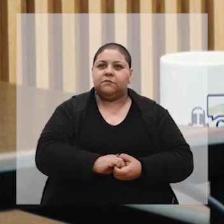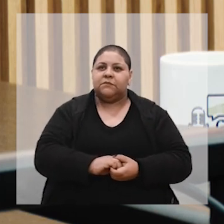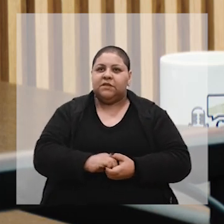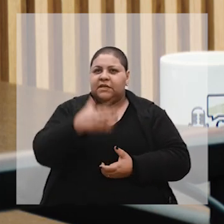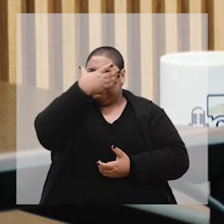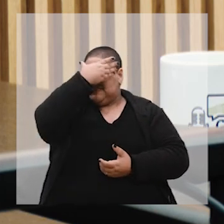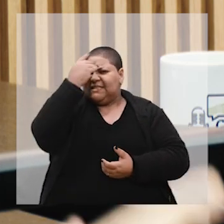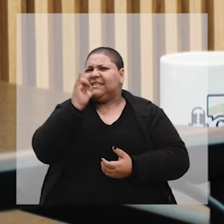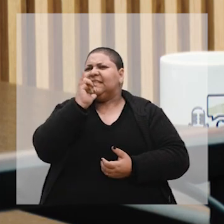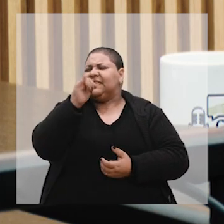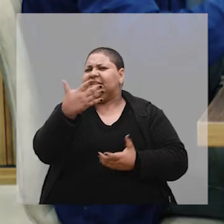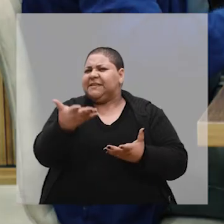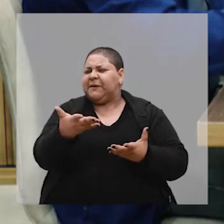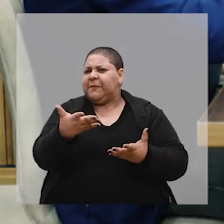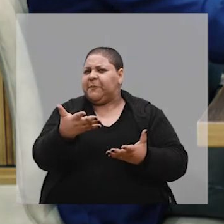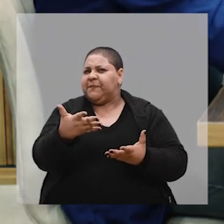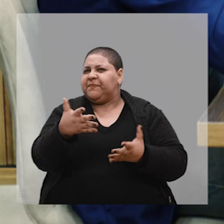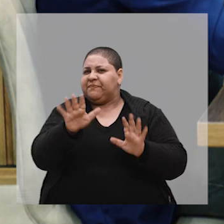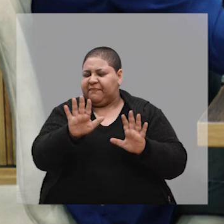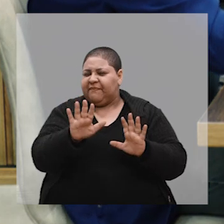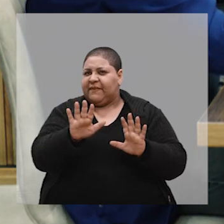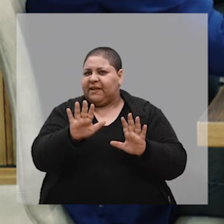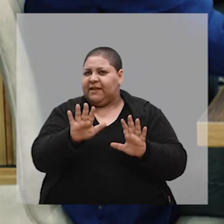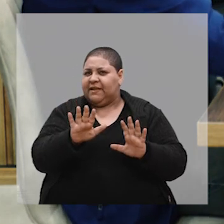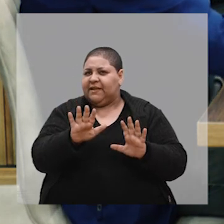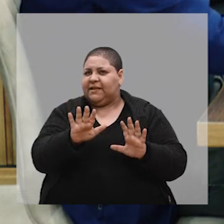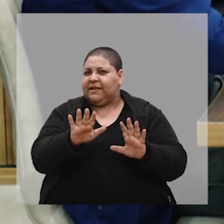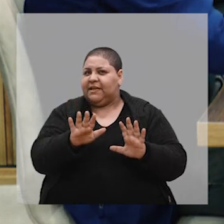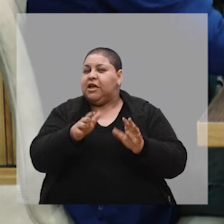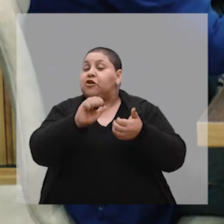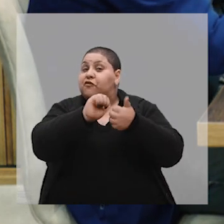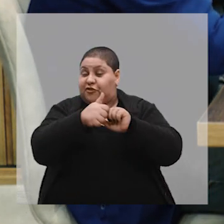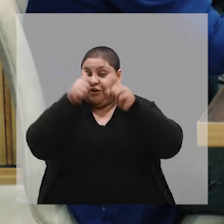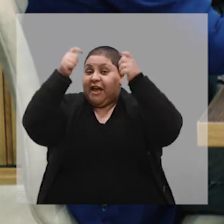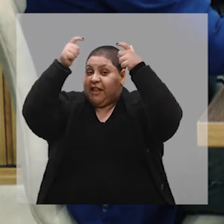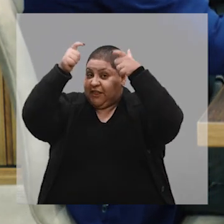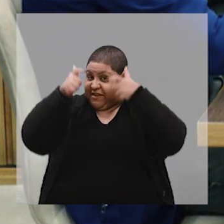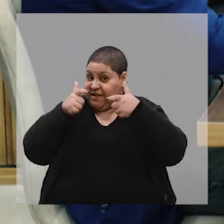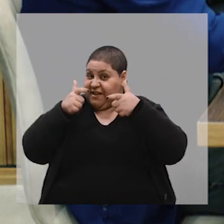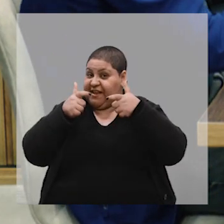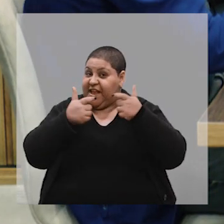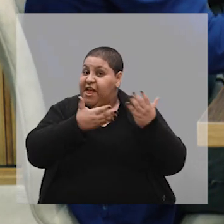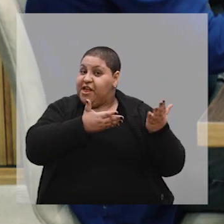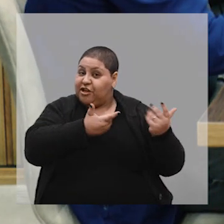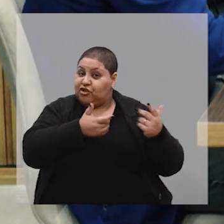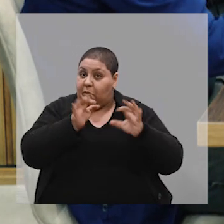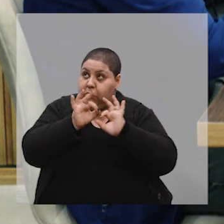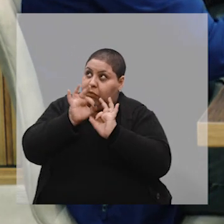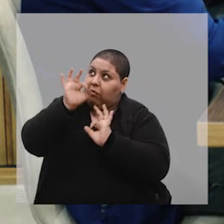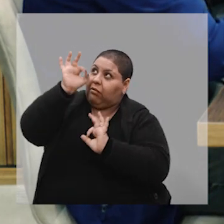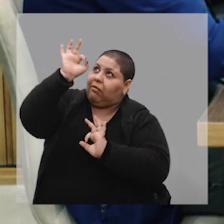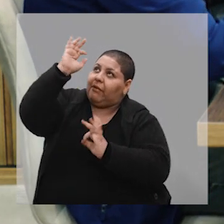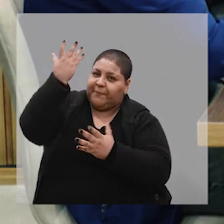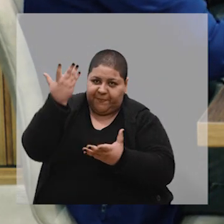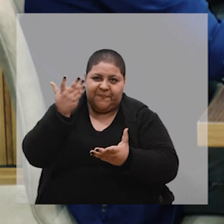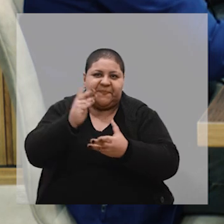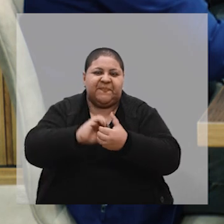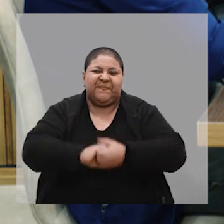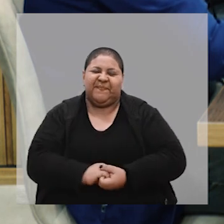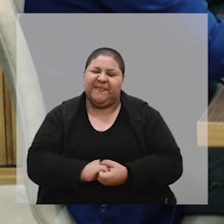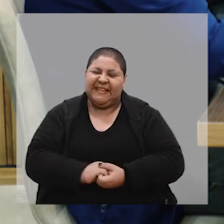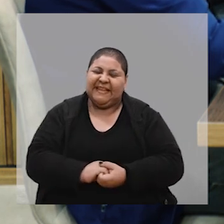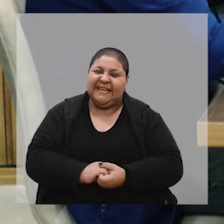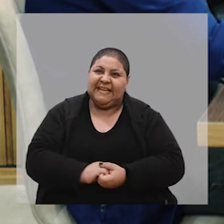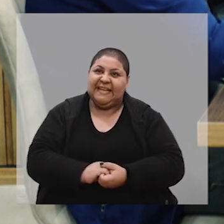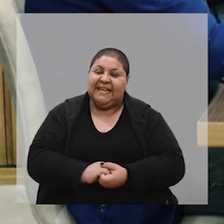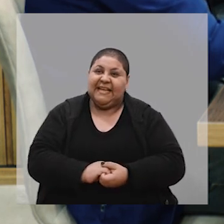me perdi o que eu tava falando. Tu foi para Antônio Prado. Vocês foram jogar lá em Antônio Prado e a molecada tava com uma altura... Cara, então,